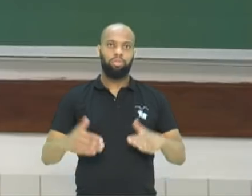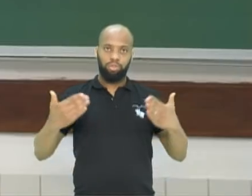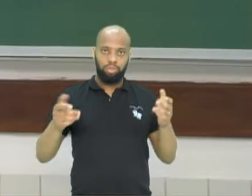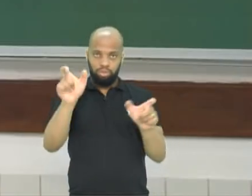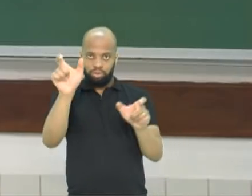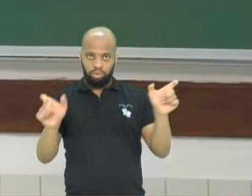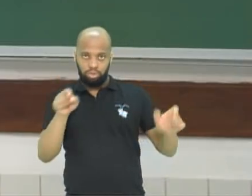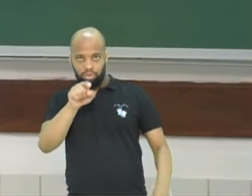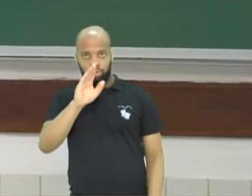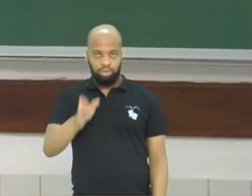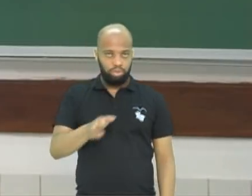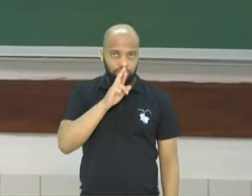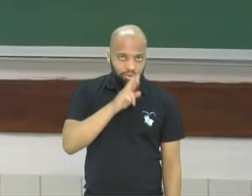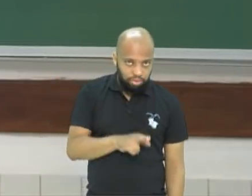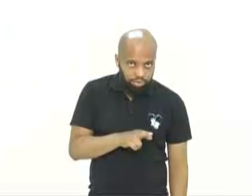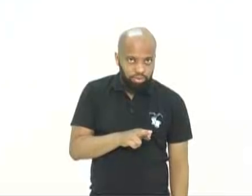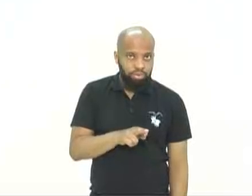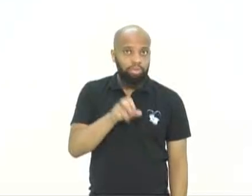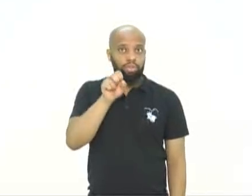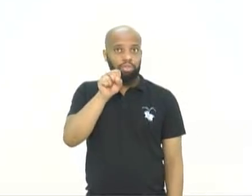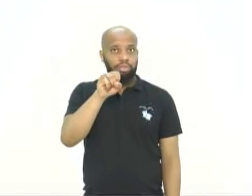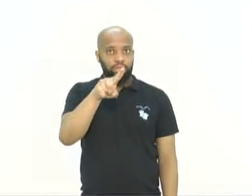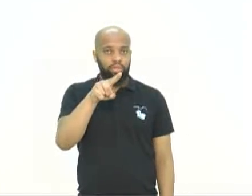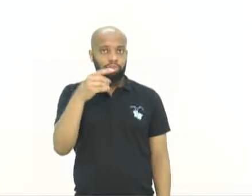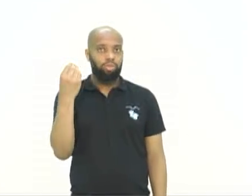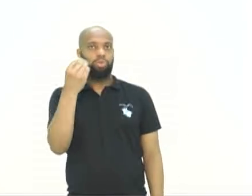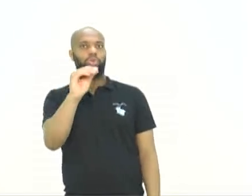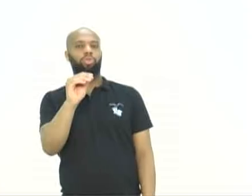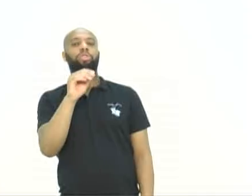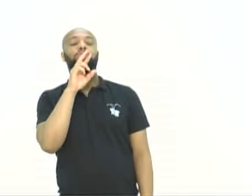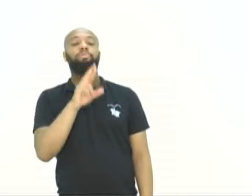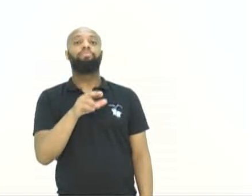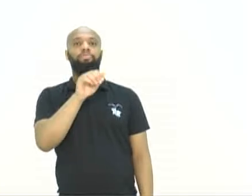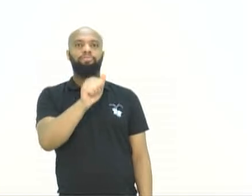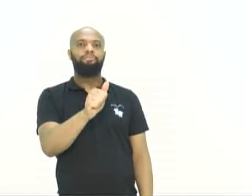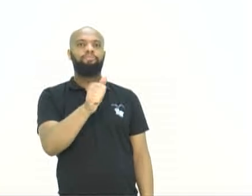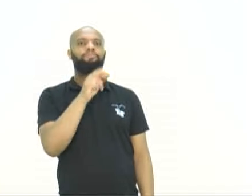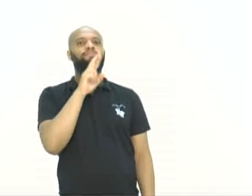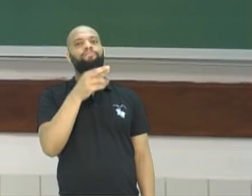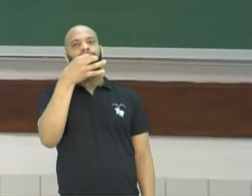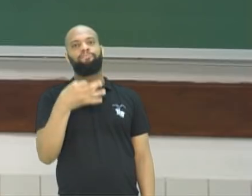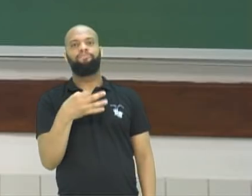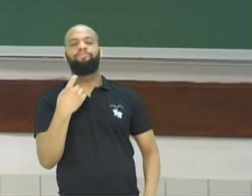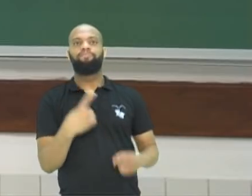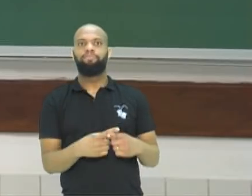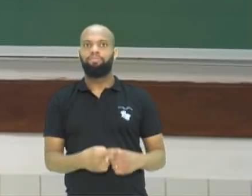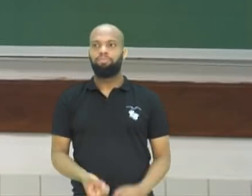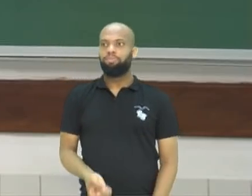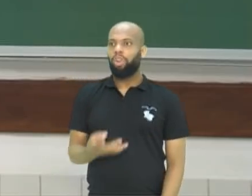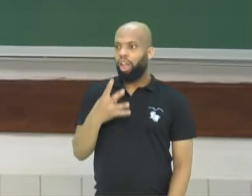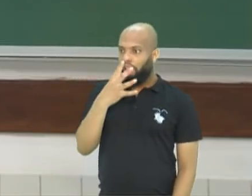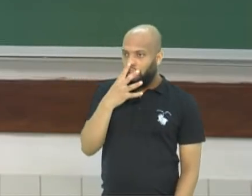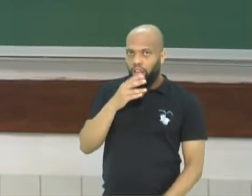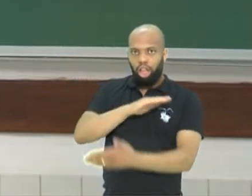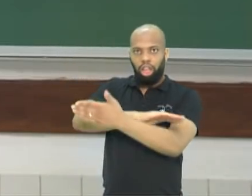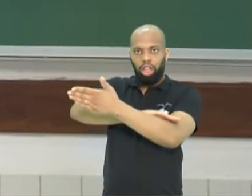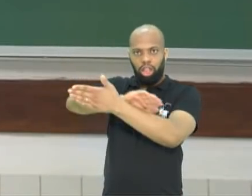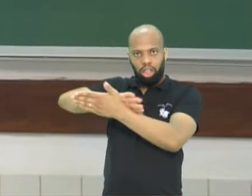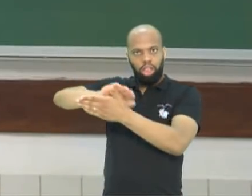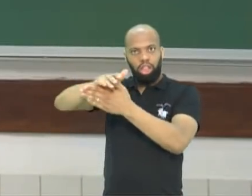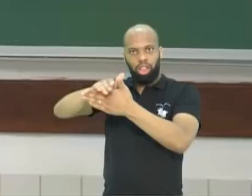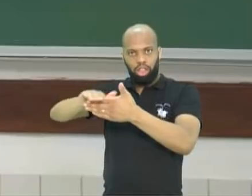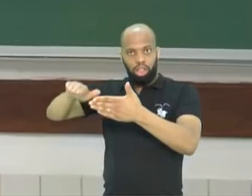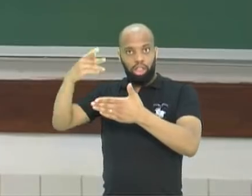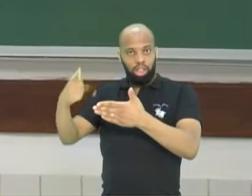Então, pessoal, responderam? Olha lá, quem colocou a alternativa A acertou. Lembram? Ele ficou muito impressionado com a Mata Atlântica no